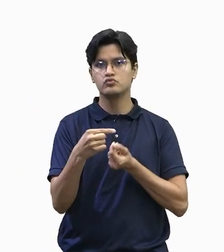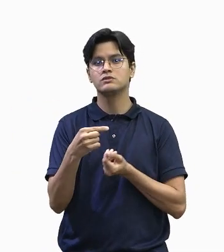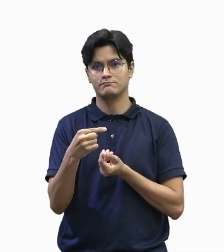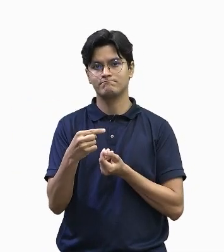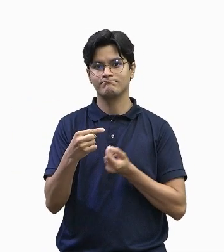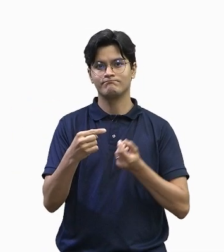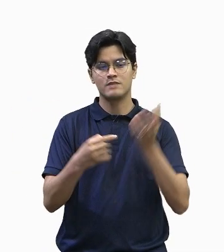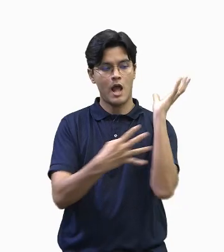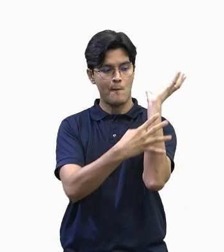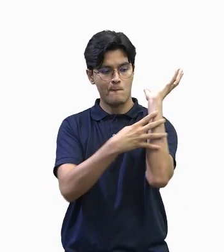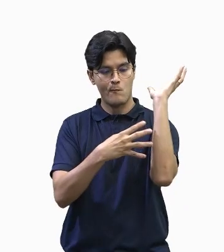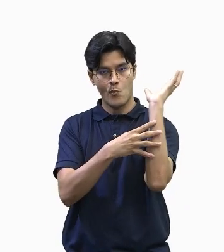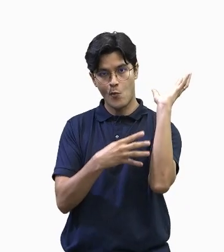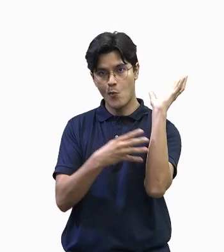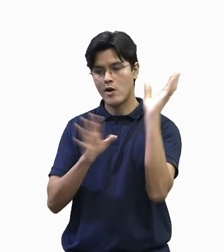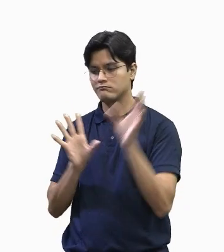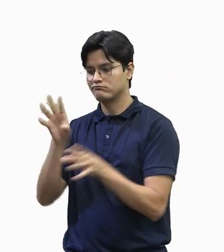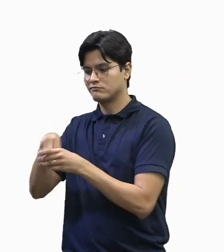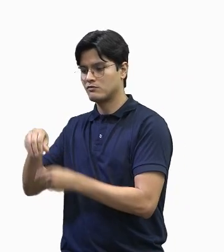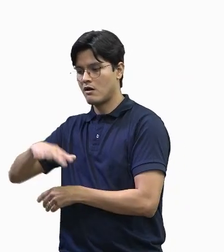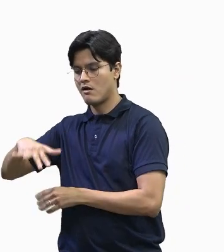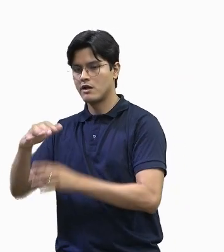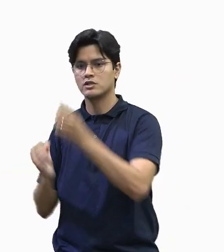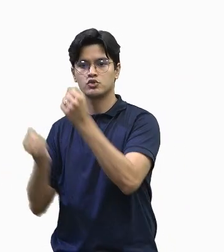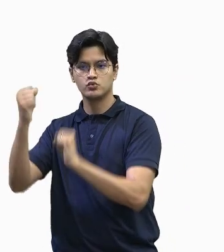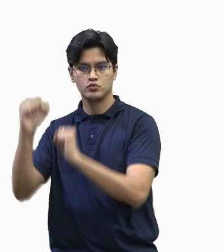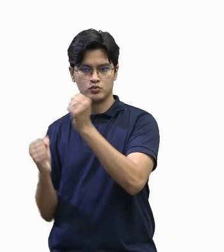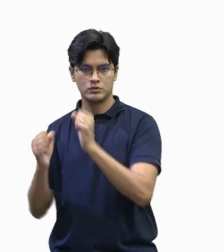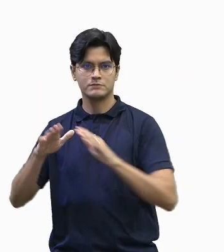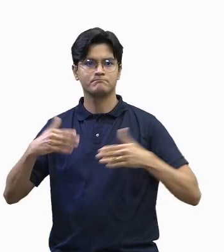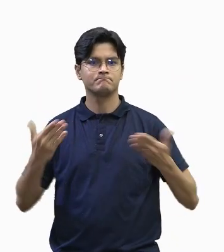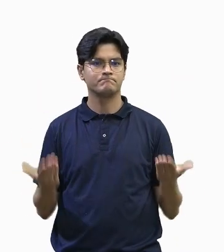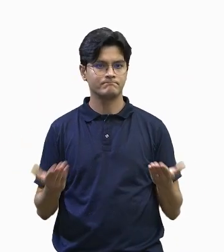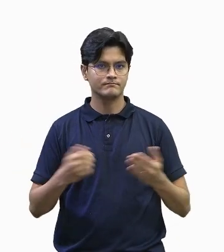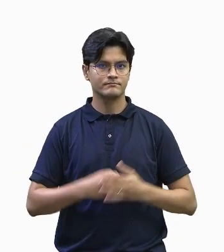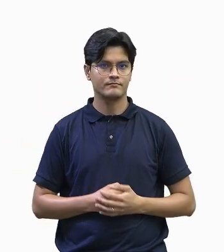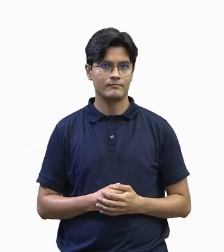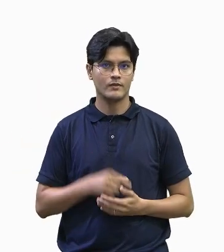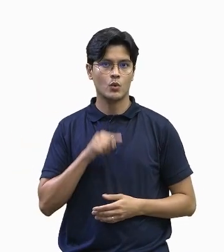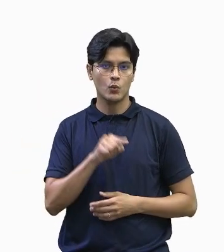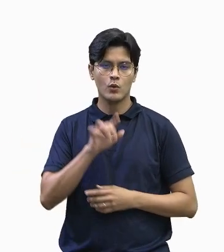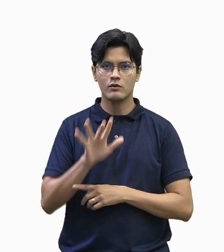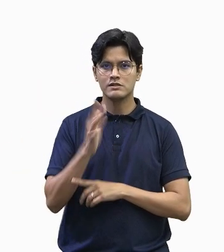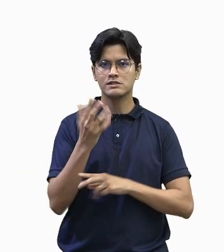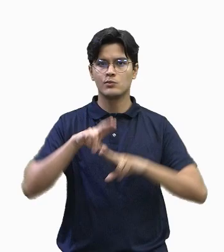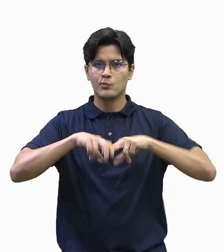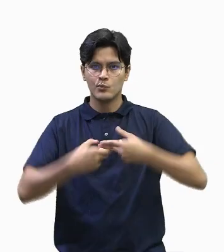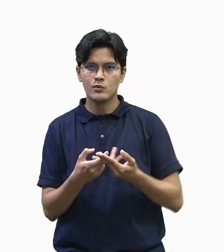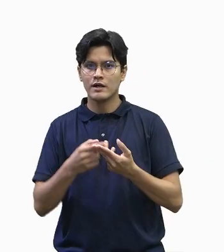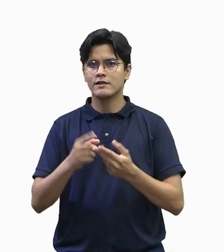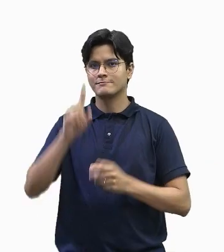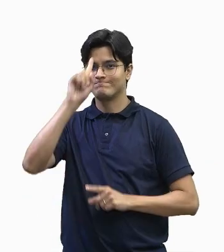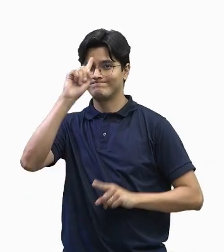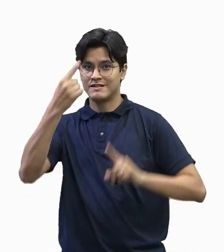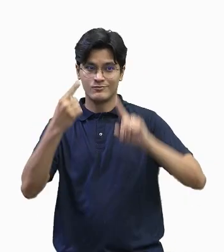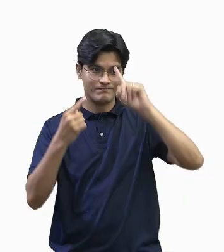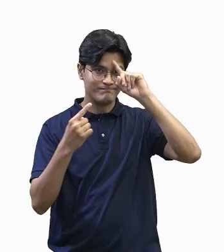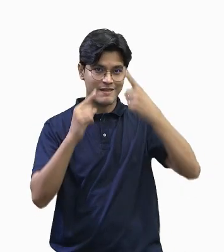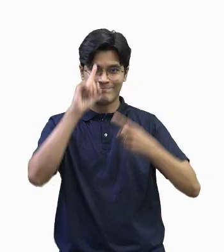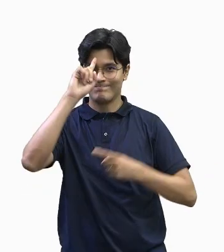foi desenvolvida em função das diversas descobertas científicas promovidas durante o século